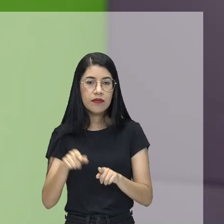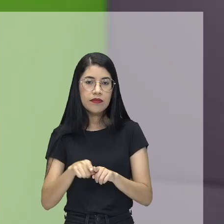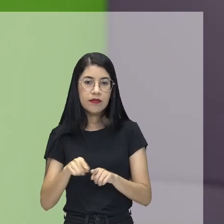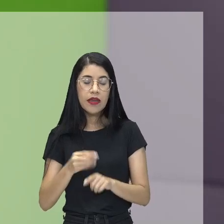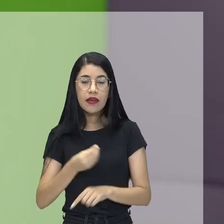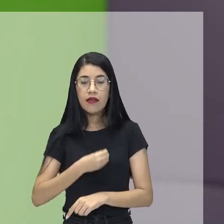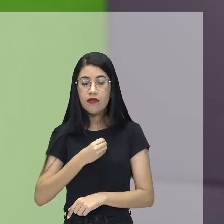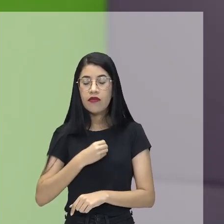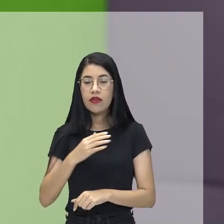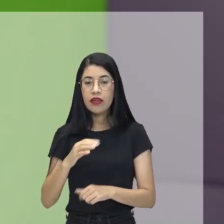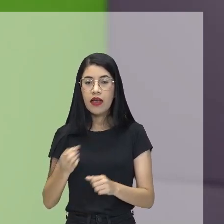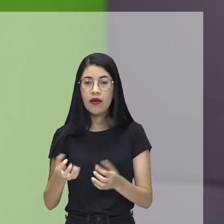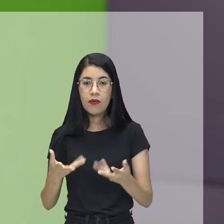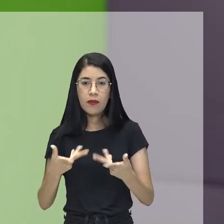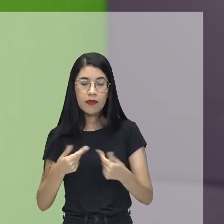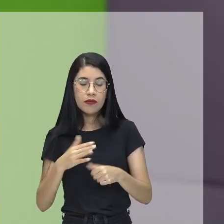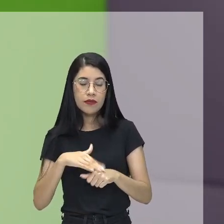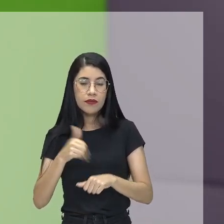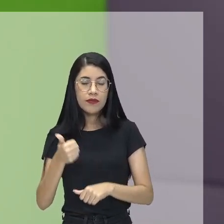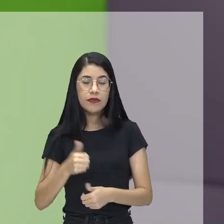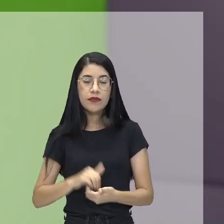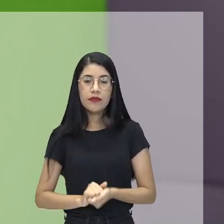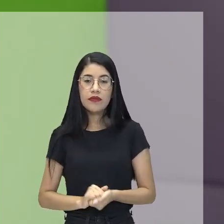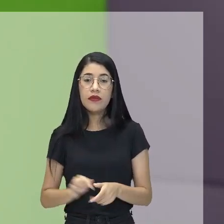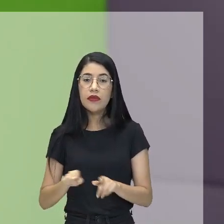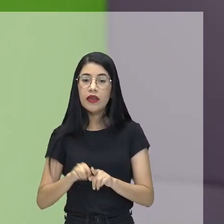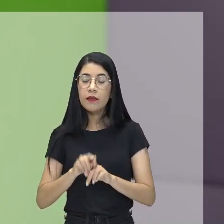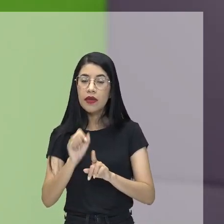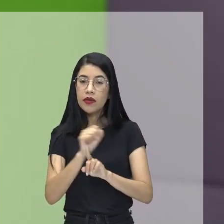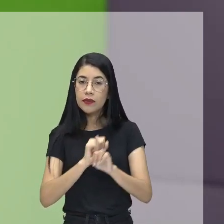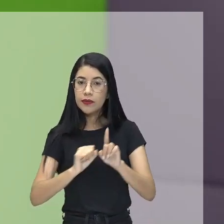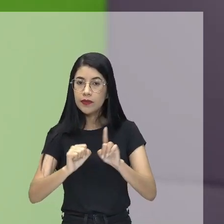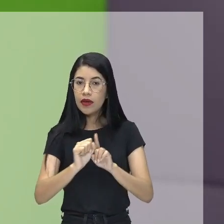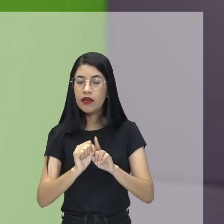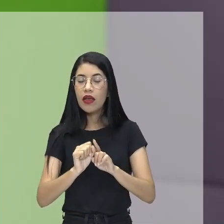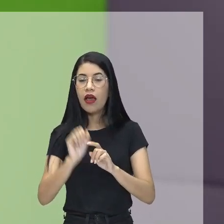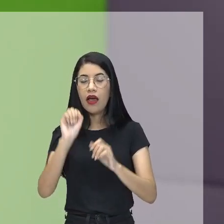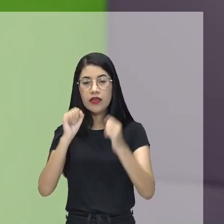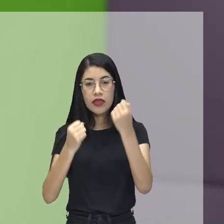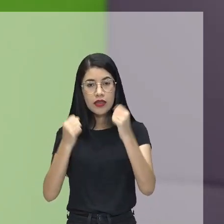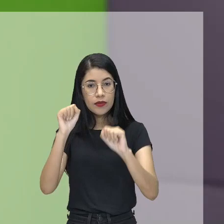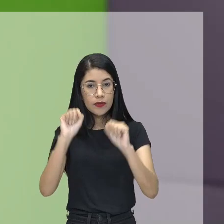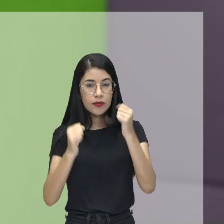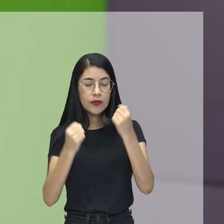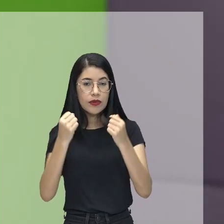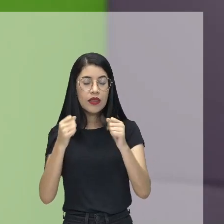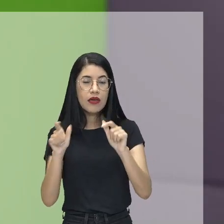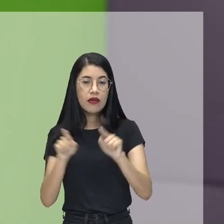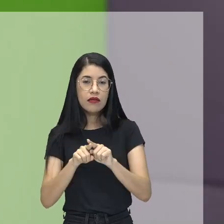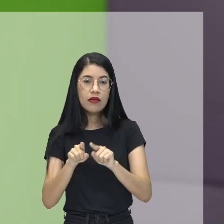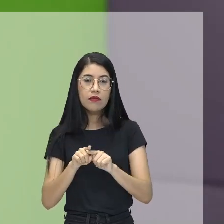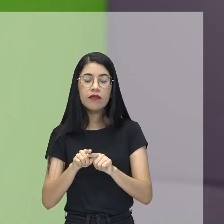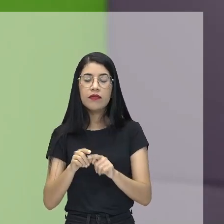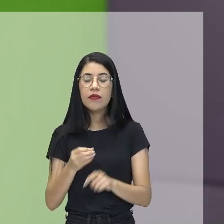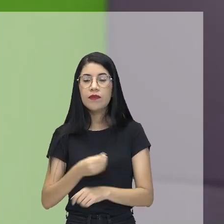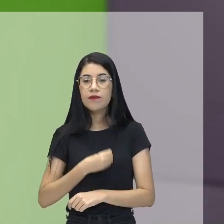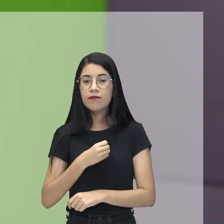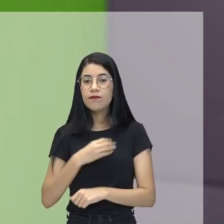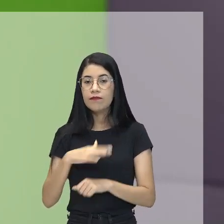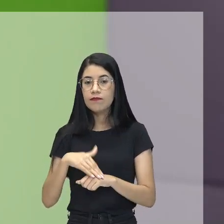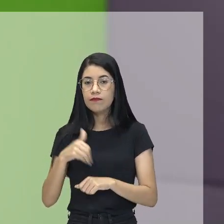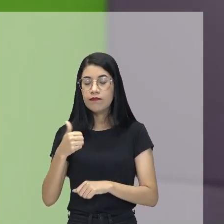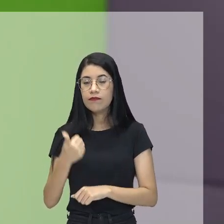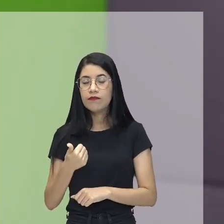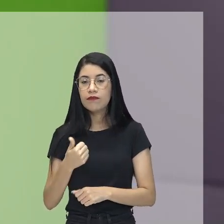e também ali para a sociedade, para a indústria, né, para a qualidade de vida, né, que